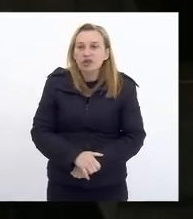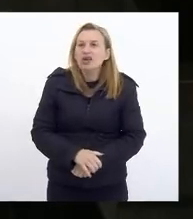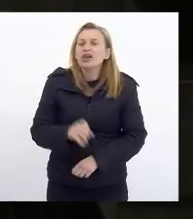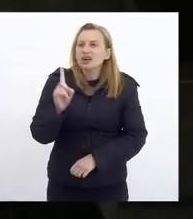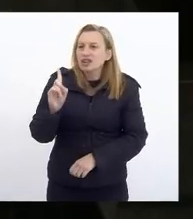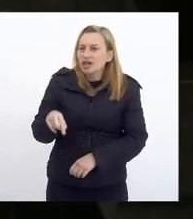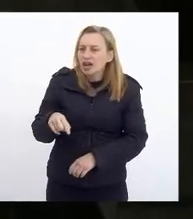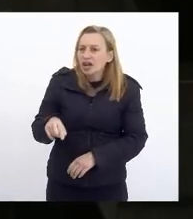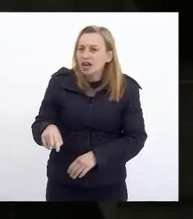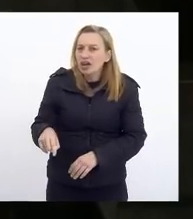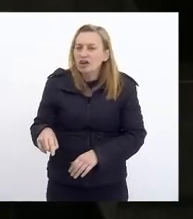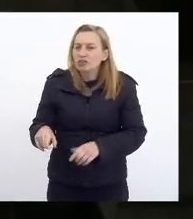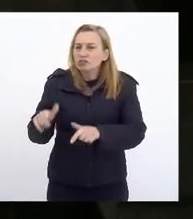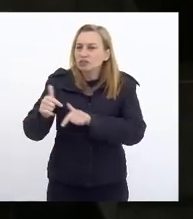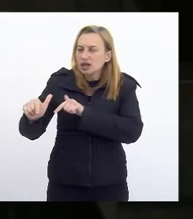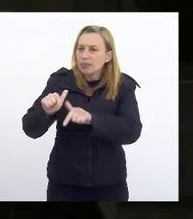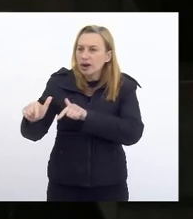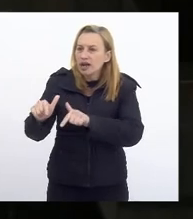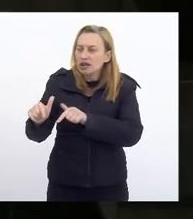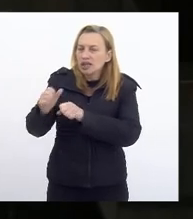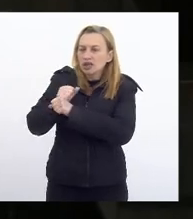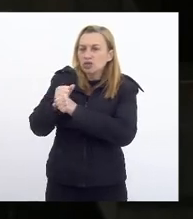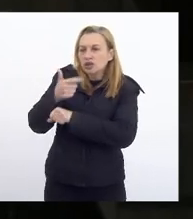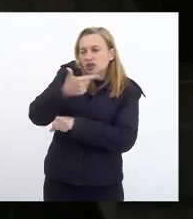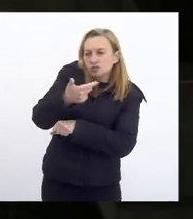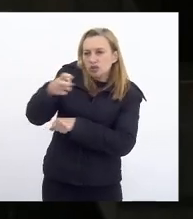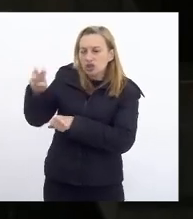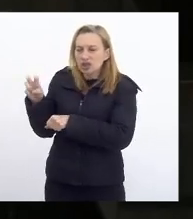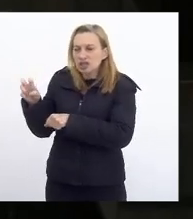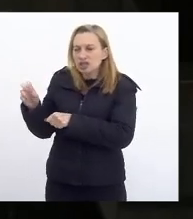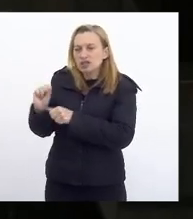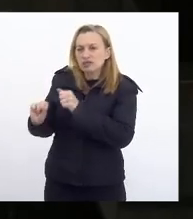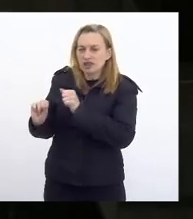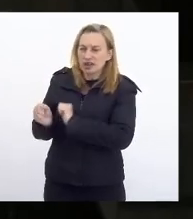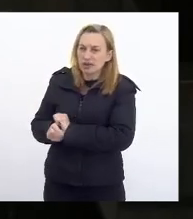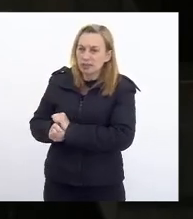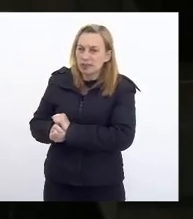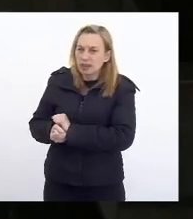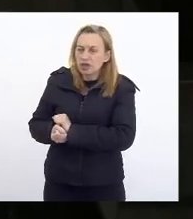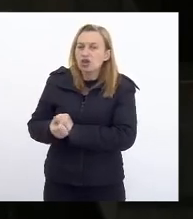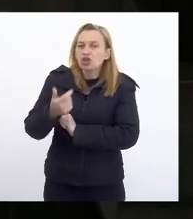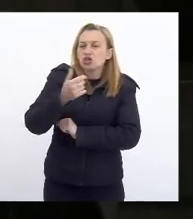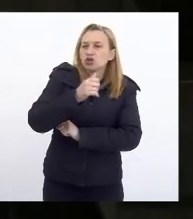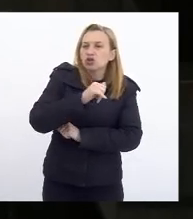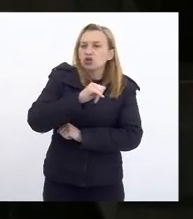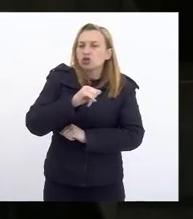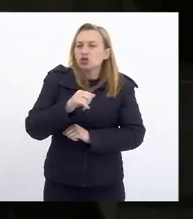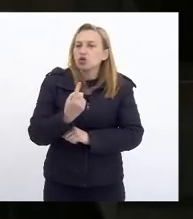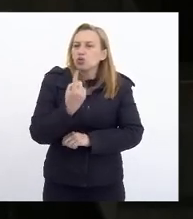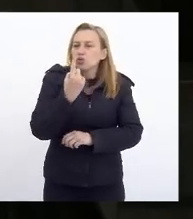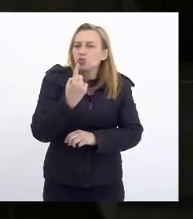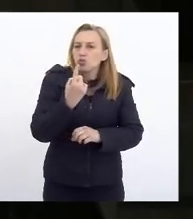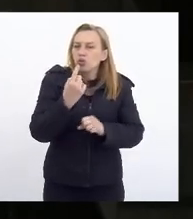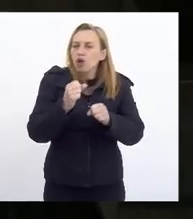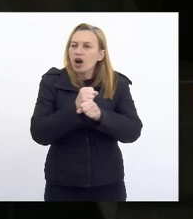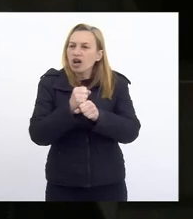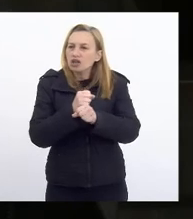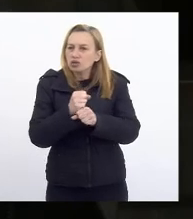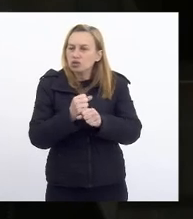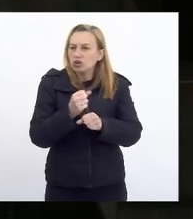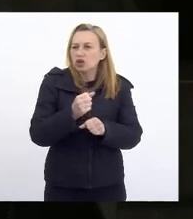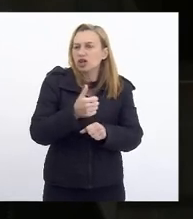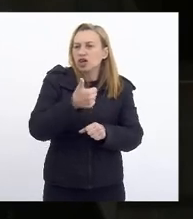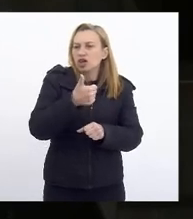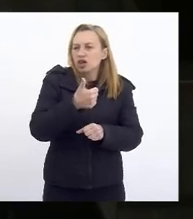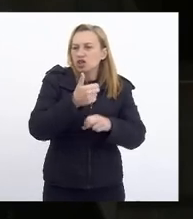que o Estado tinha que ter cumprido em 2015. Quando o Plano Nacional de Educação entrou em vigor, em junho de 2014, deu 1 ano para que os estados, os municípios e o